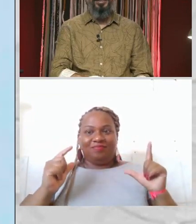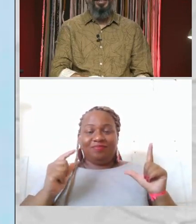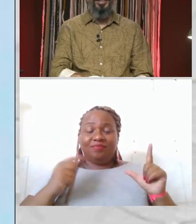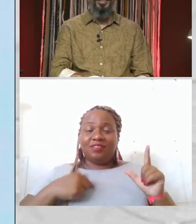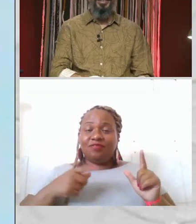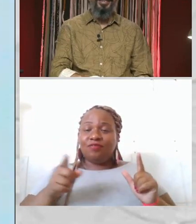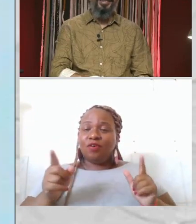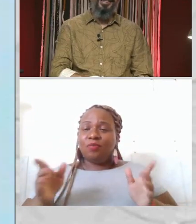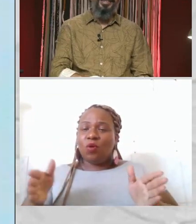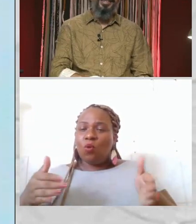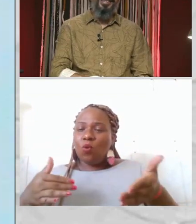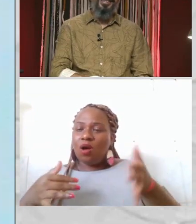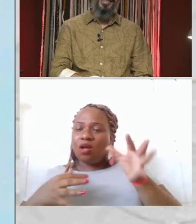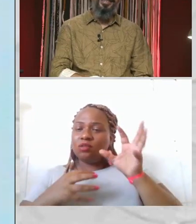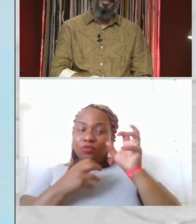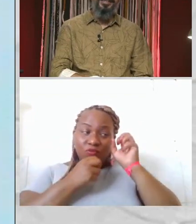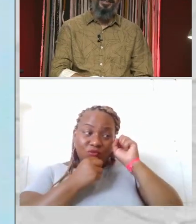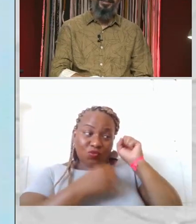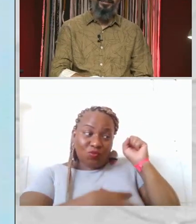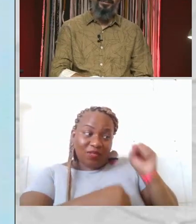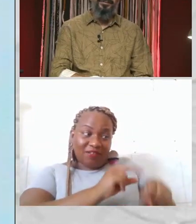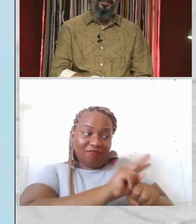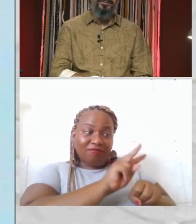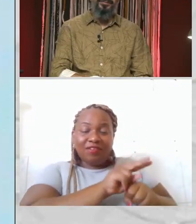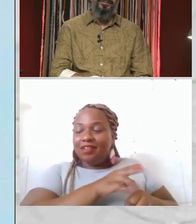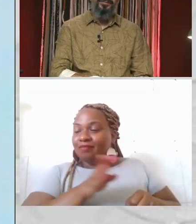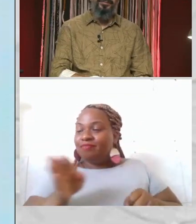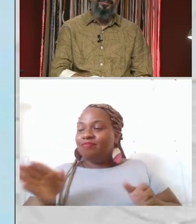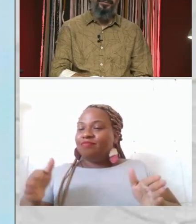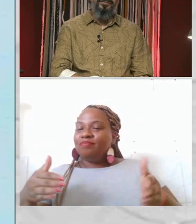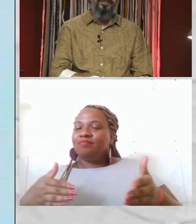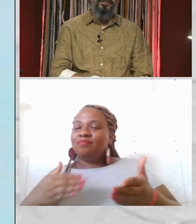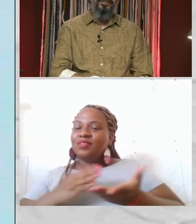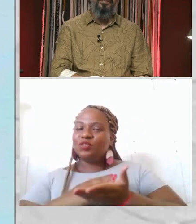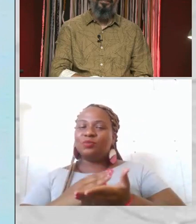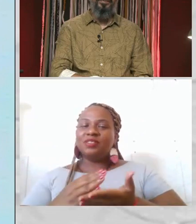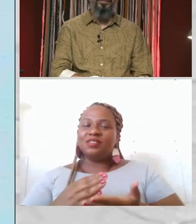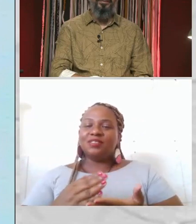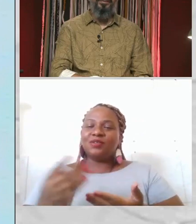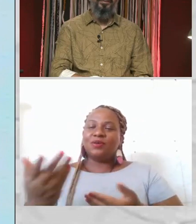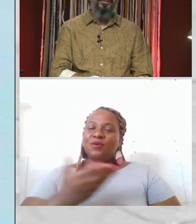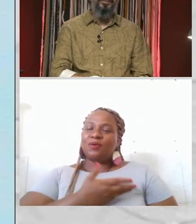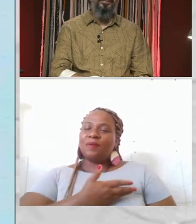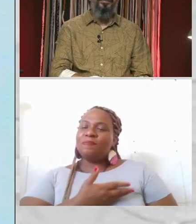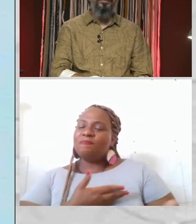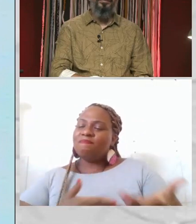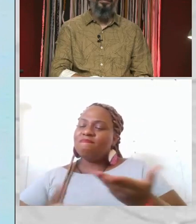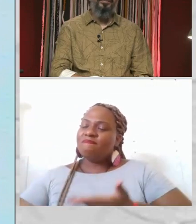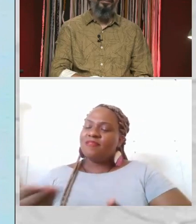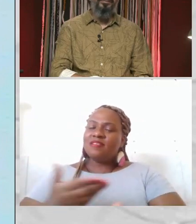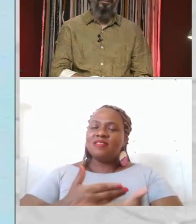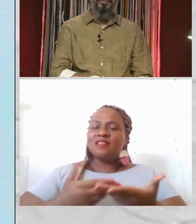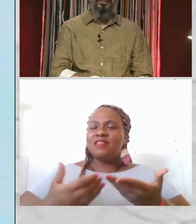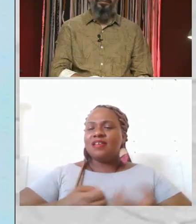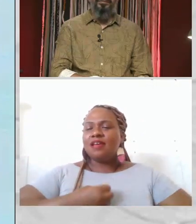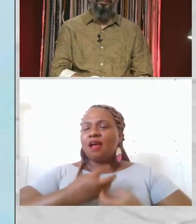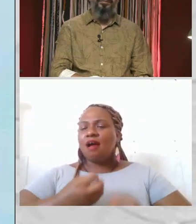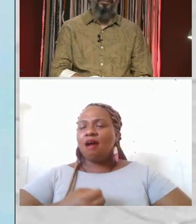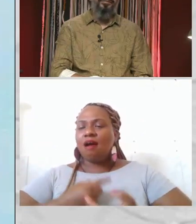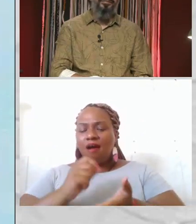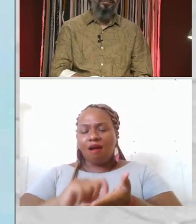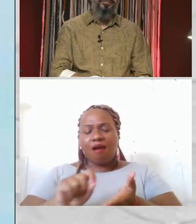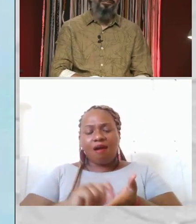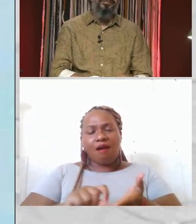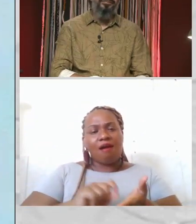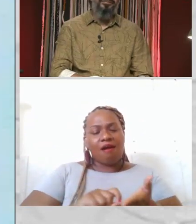quarto quando Sonora dormia, e aí começou a vir. Aí vieram as parceiras da vida, né? Cecília Meirelles, que eu sou fã,